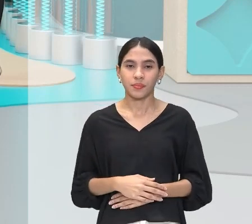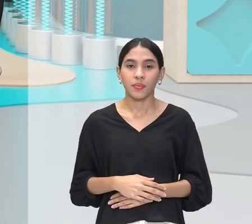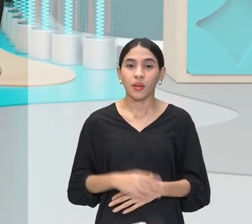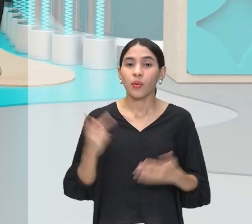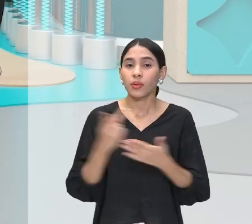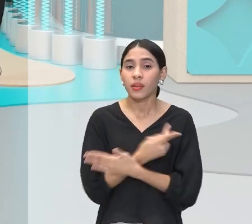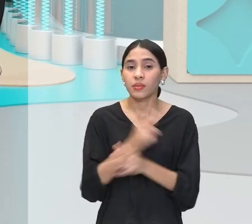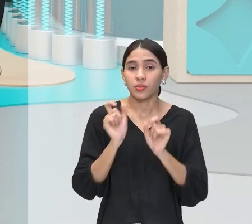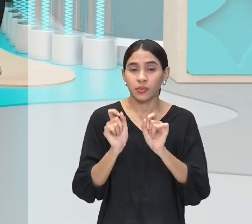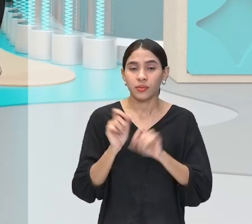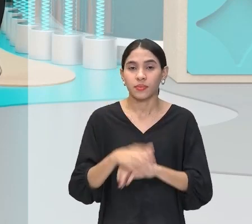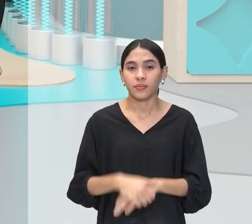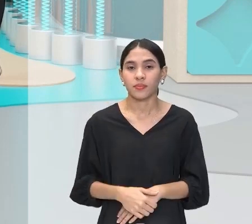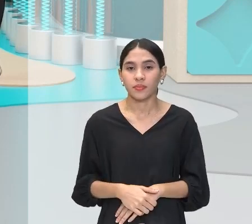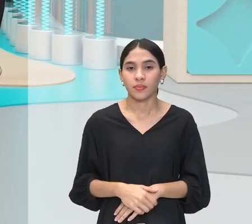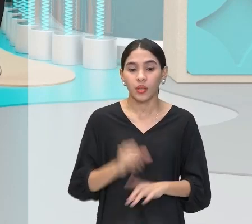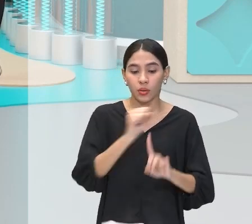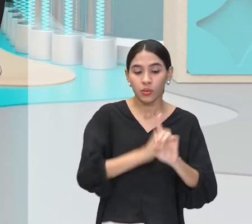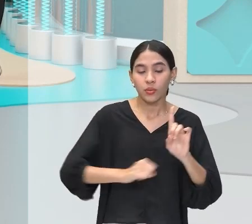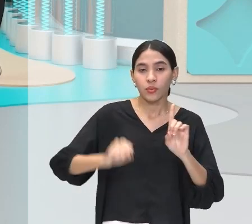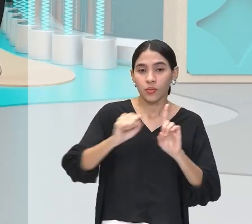que, para a sociedade